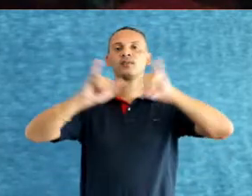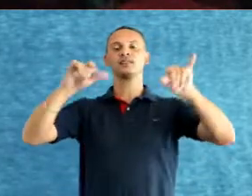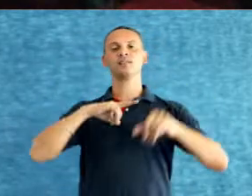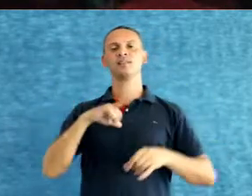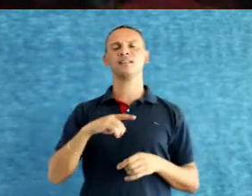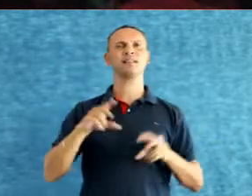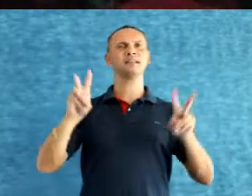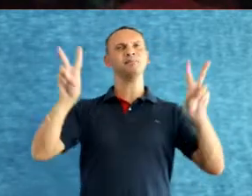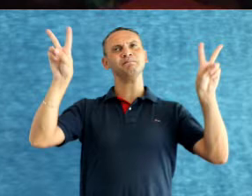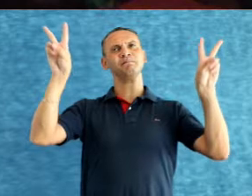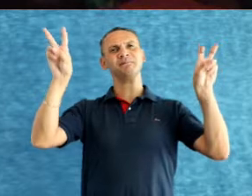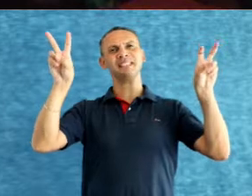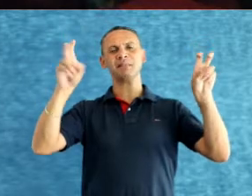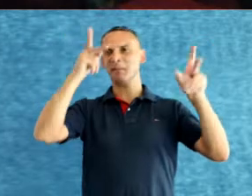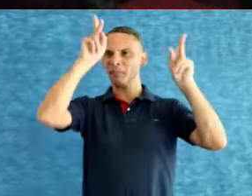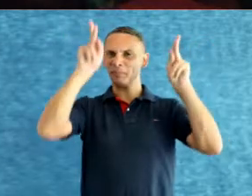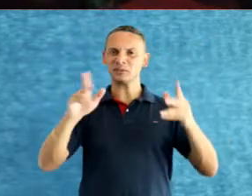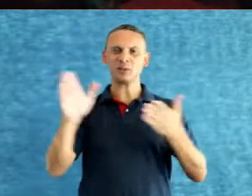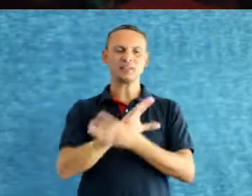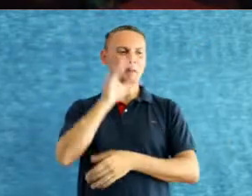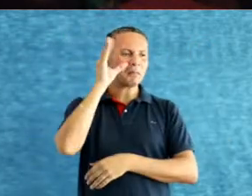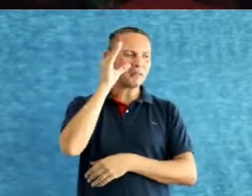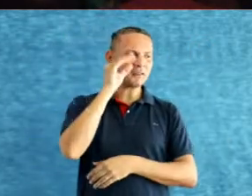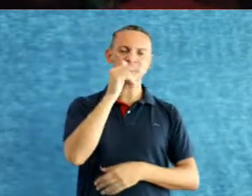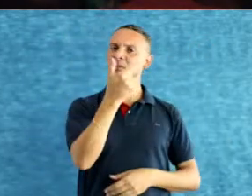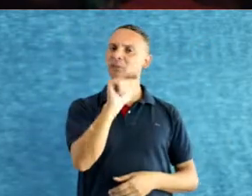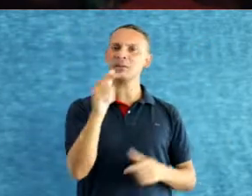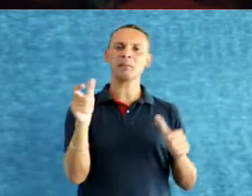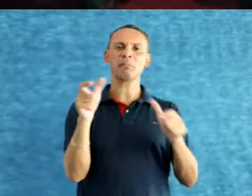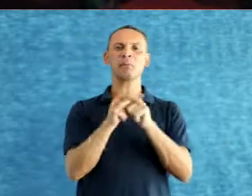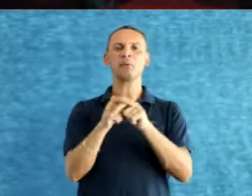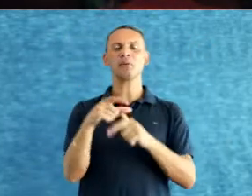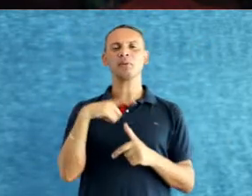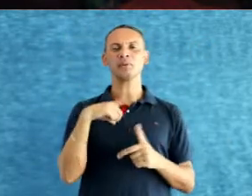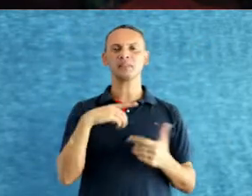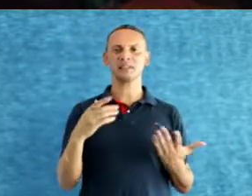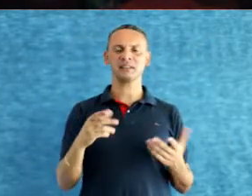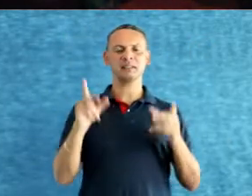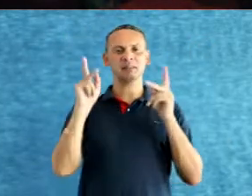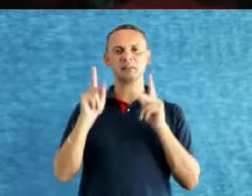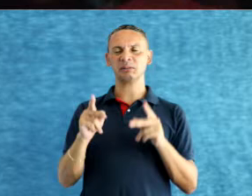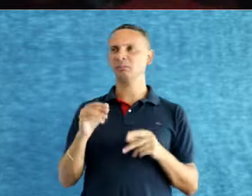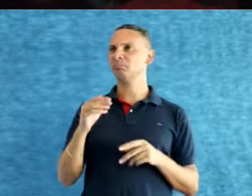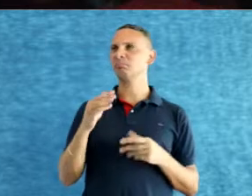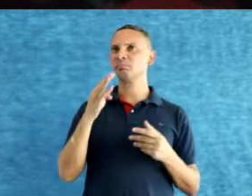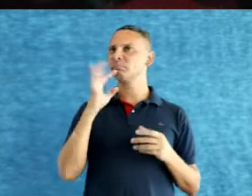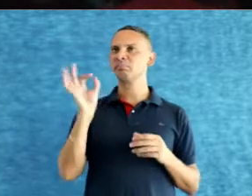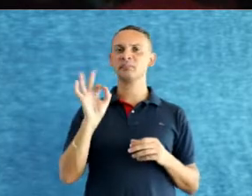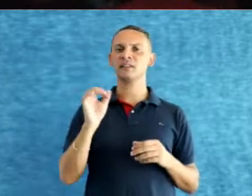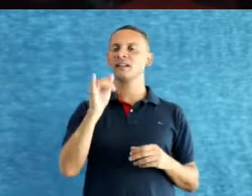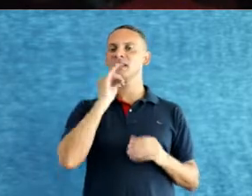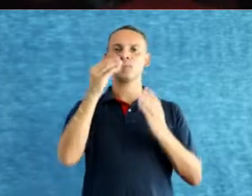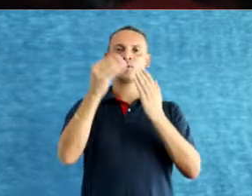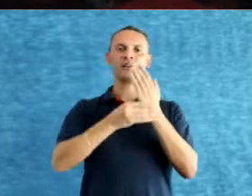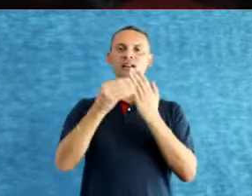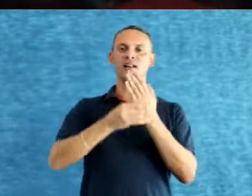numa festinha, ele fica impressionado, porque ela é muito diferente das outras, porque ela olha nos olhos, ela não abaixa a cabeça, sabe? Ele faz